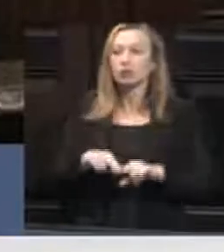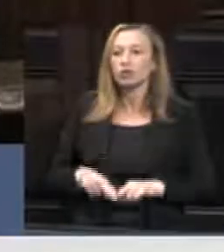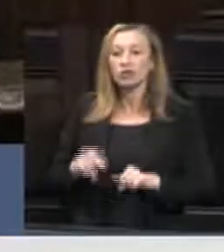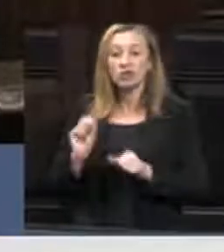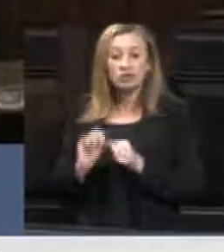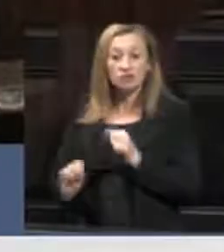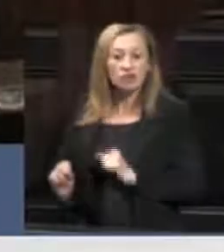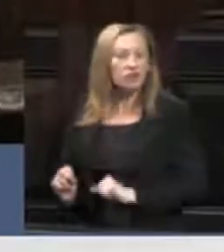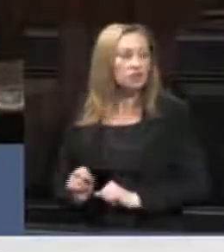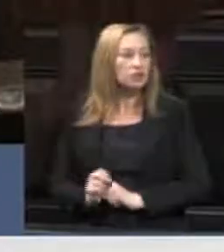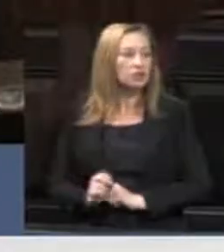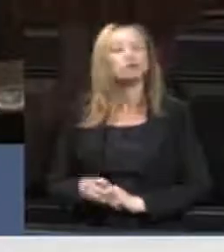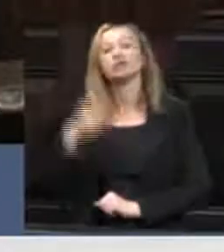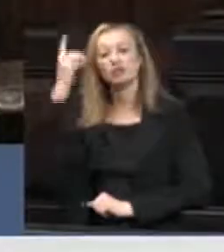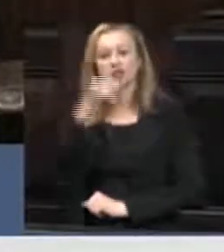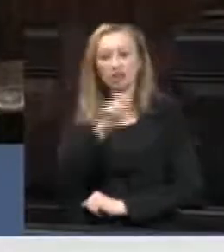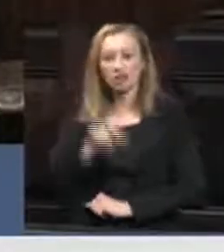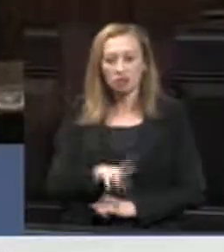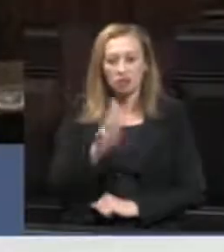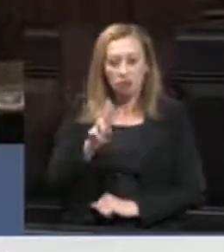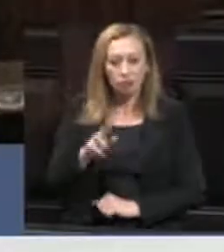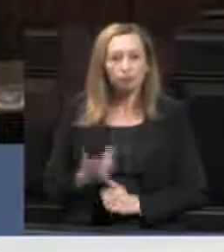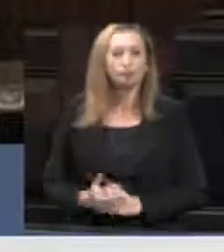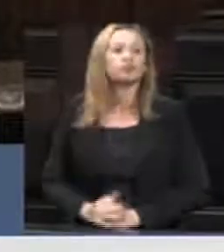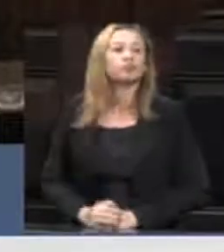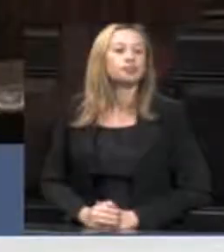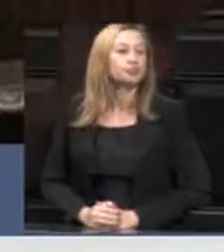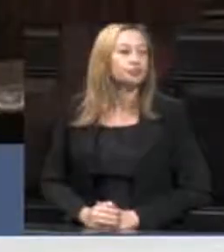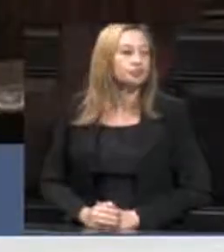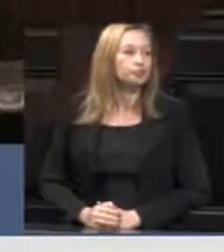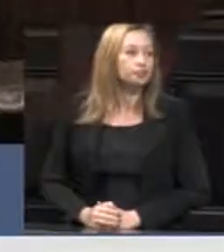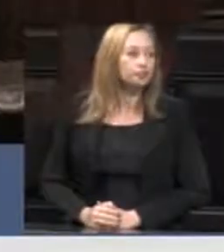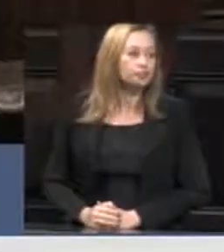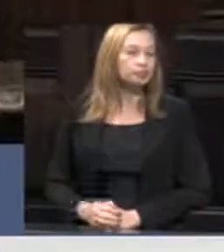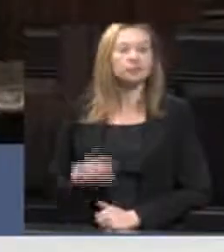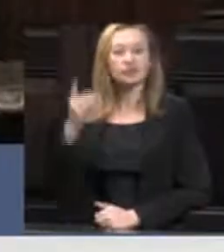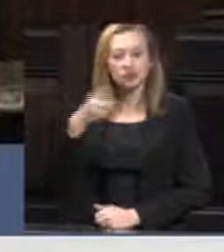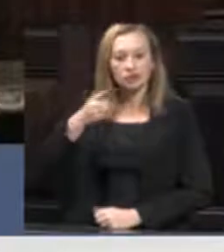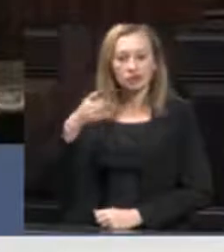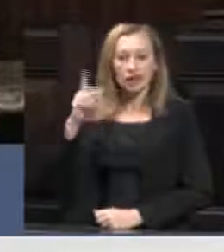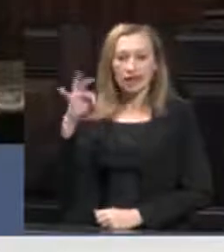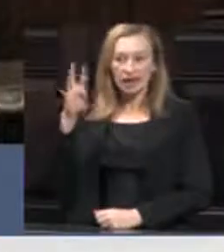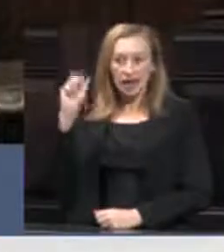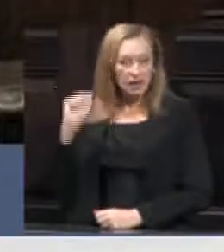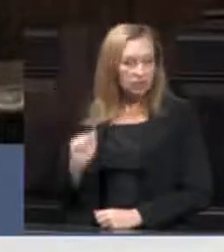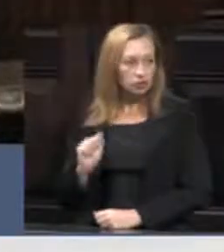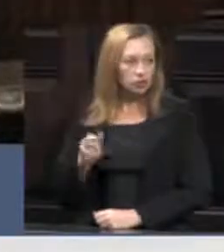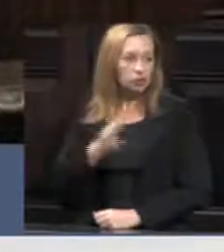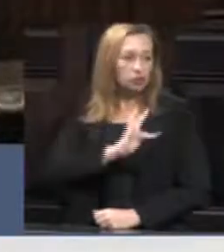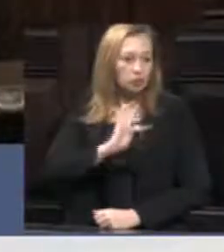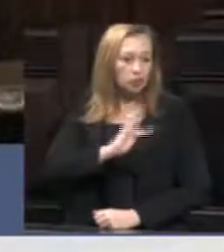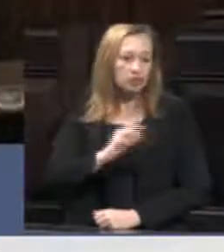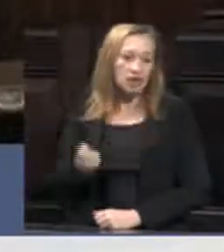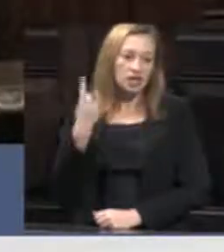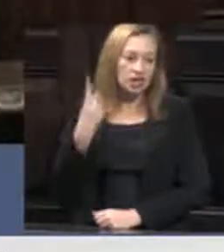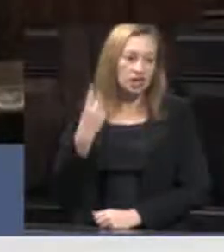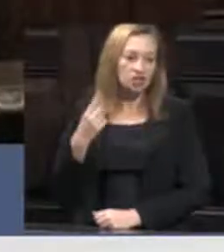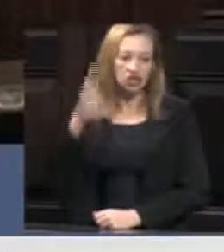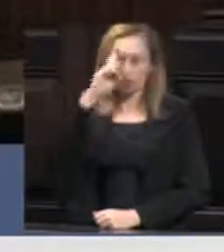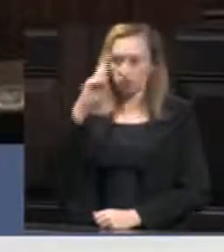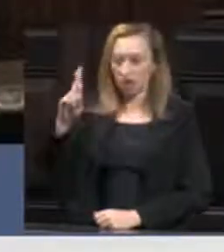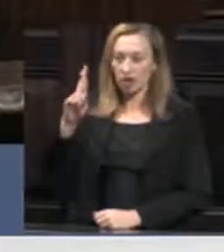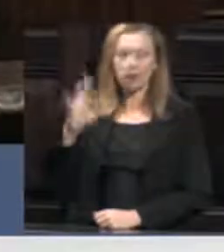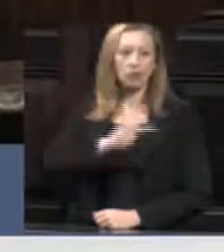deputado Zaqueu Teixeira, delegado de polícia e ex-chefe da Polícia